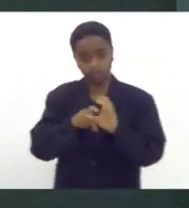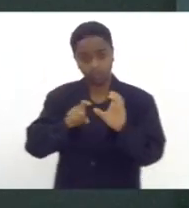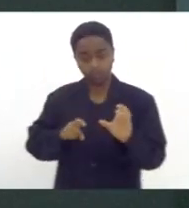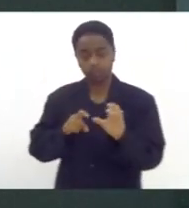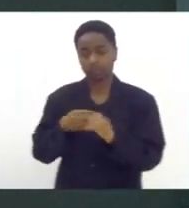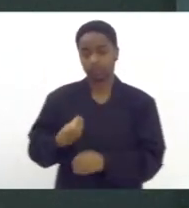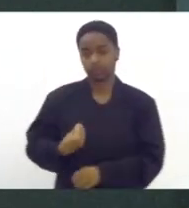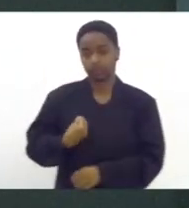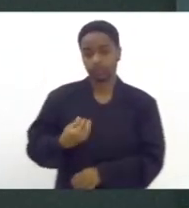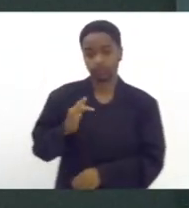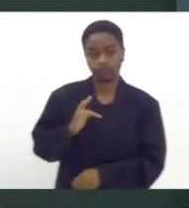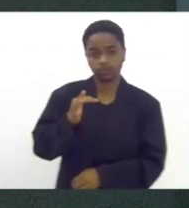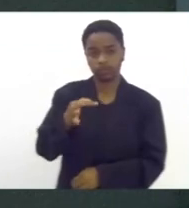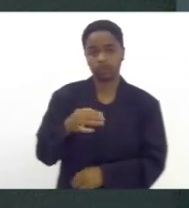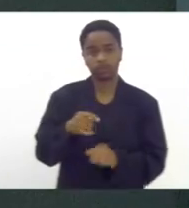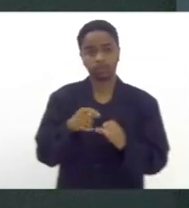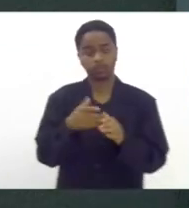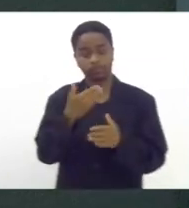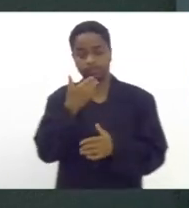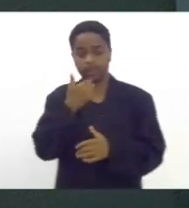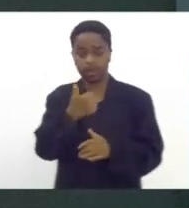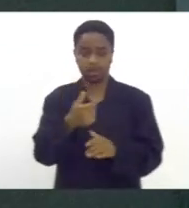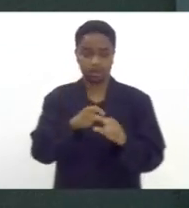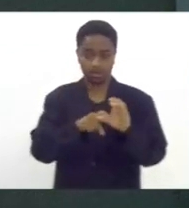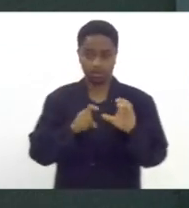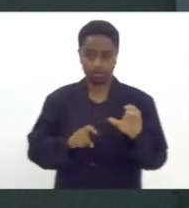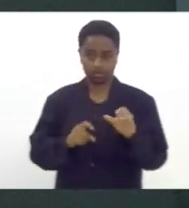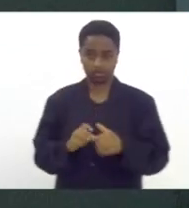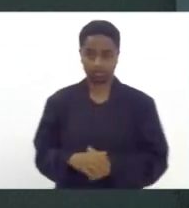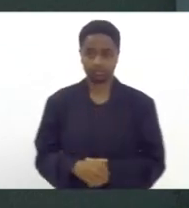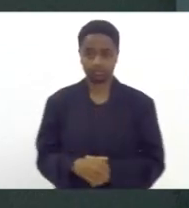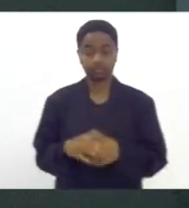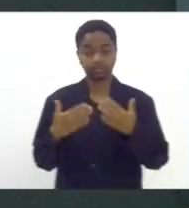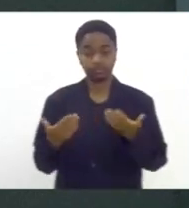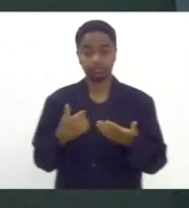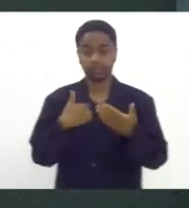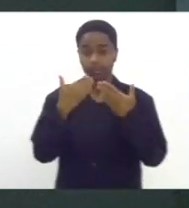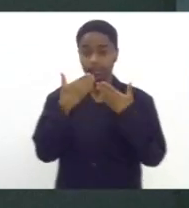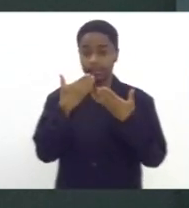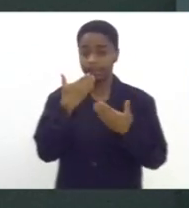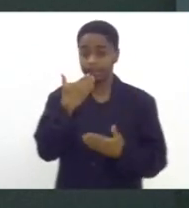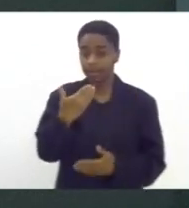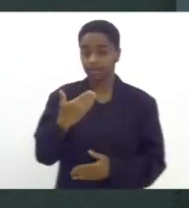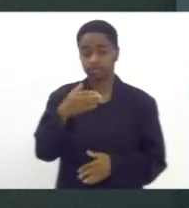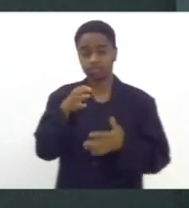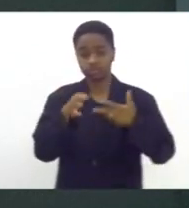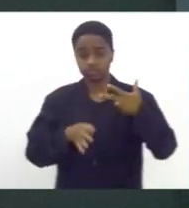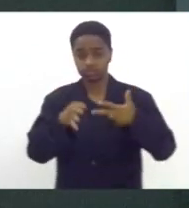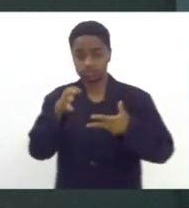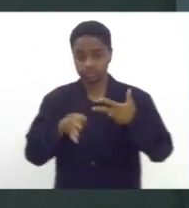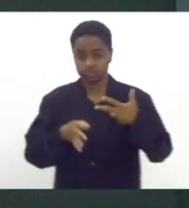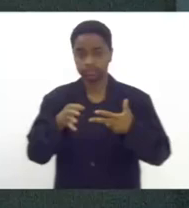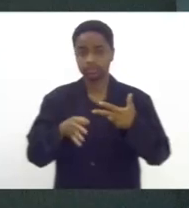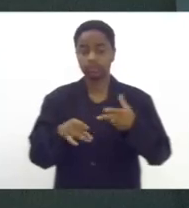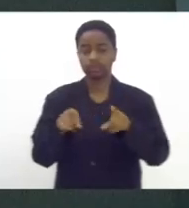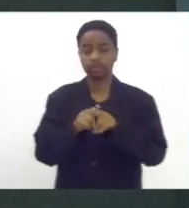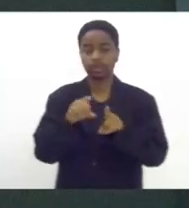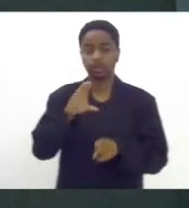dignidade com mais independência então peço encarecidamente ao poder judiciário a